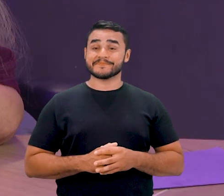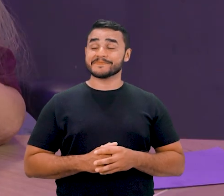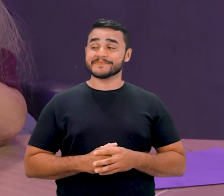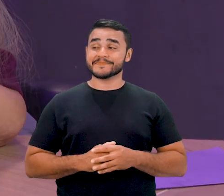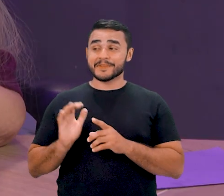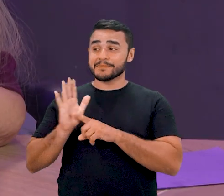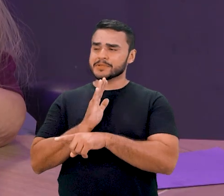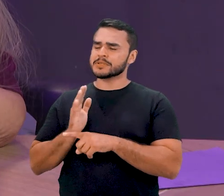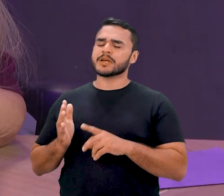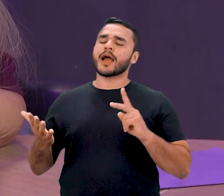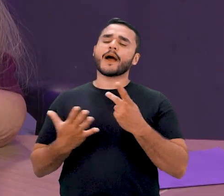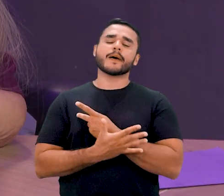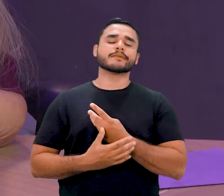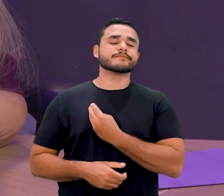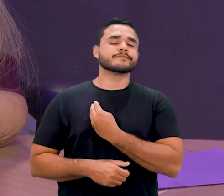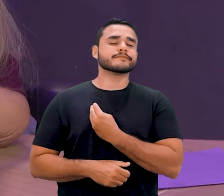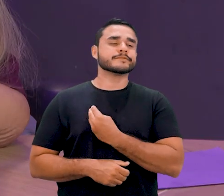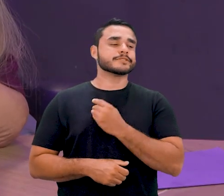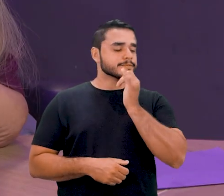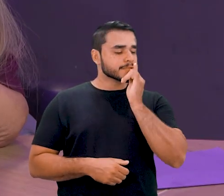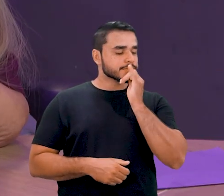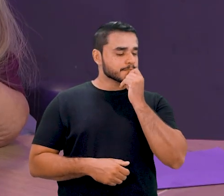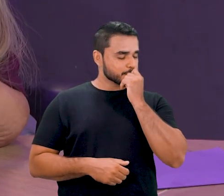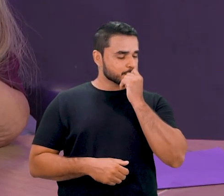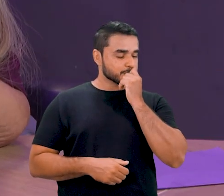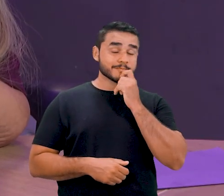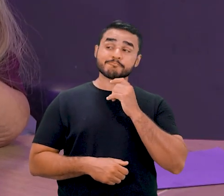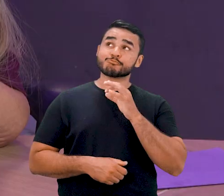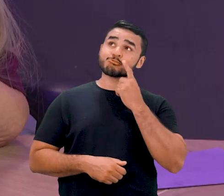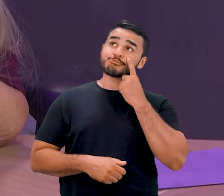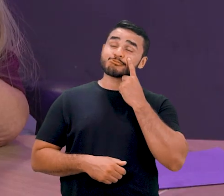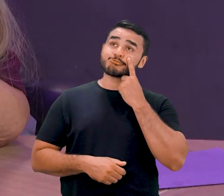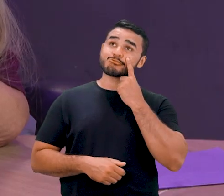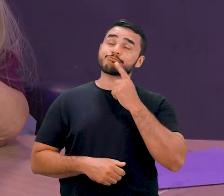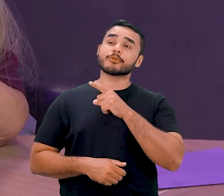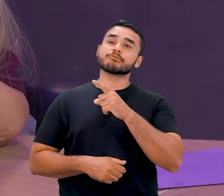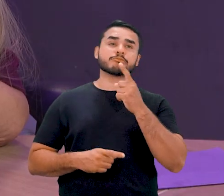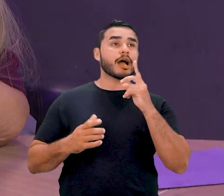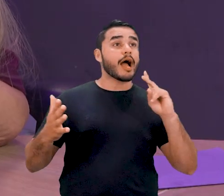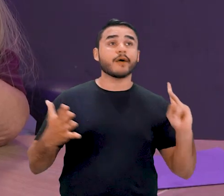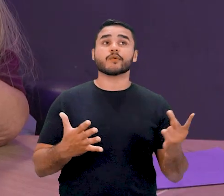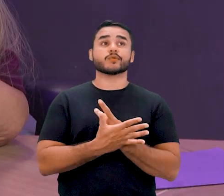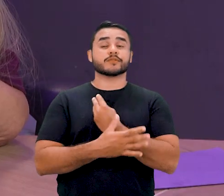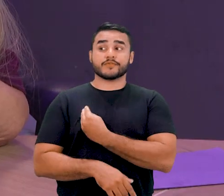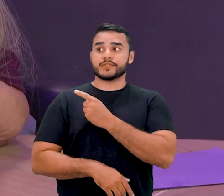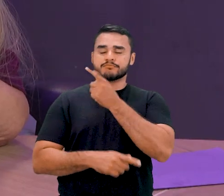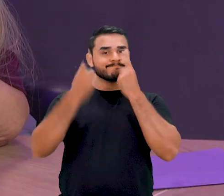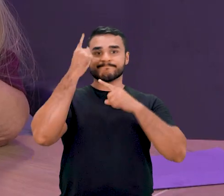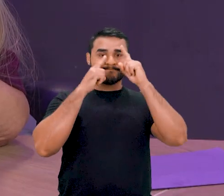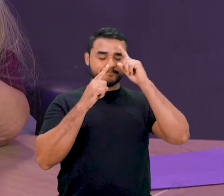Me falei a tua virada de chave que tu viu que era esse caminho mesmo a percorrer da tua luta, tanto do lado